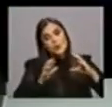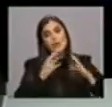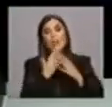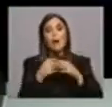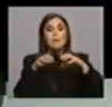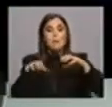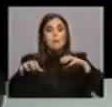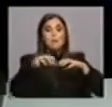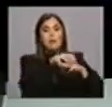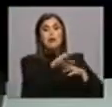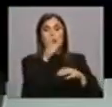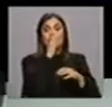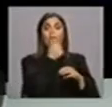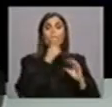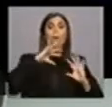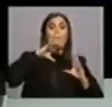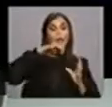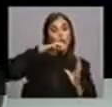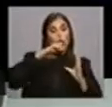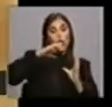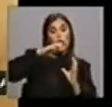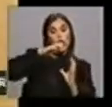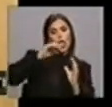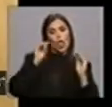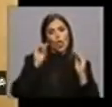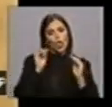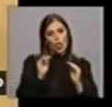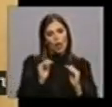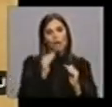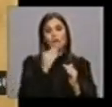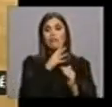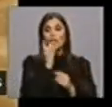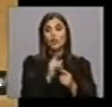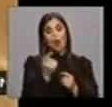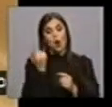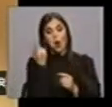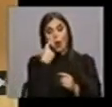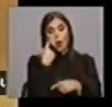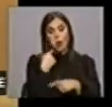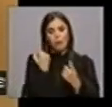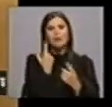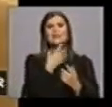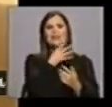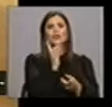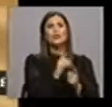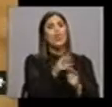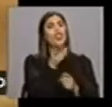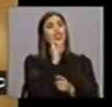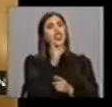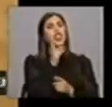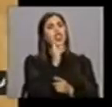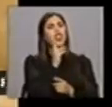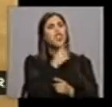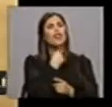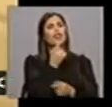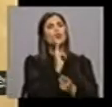uniformemente. Quando temos um Marte menos inclinado, ali mais junto ao Equador. Isso é o que nos diz a simulação. Então, e o que é que nos dizem as observações